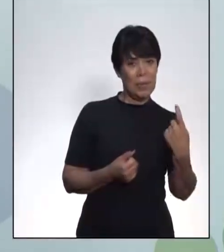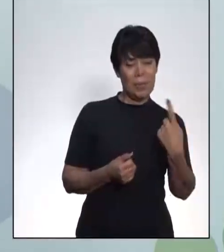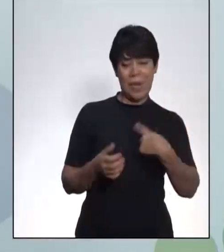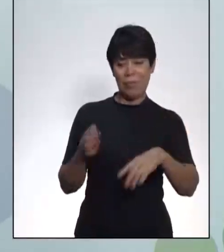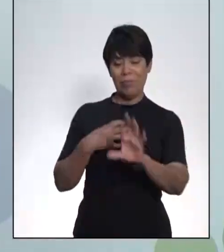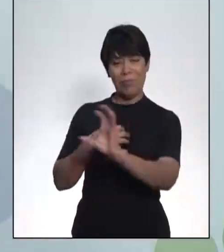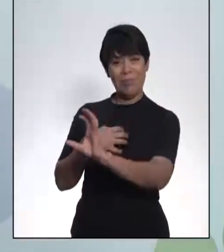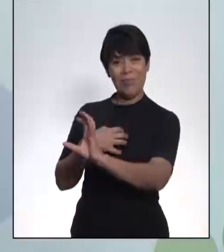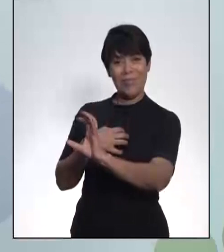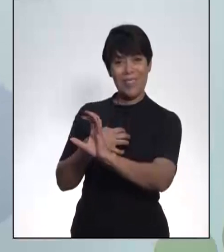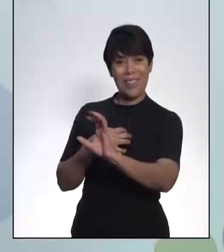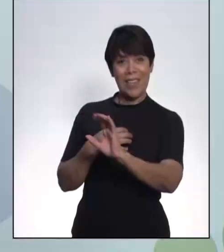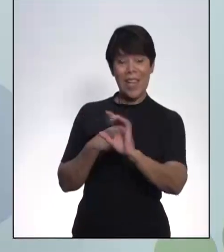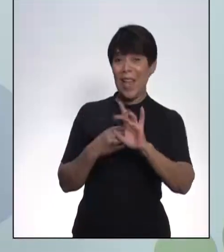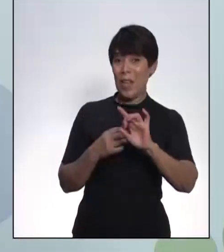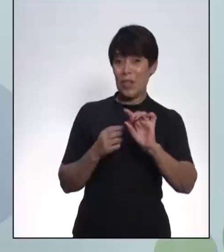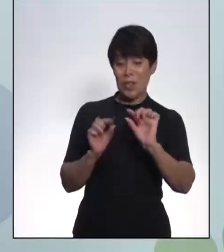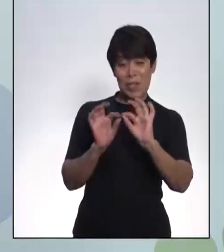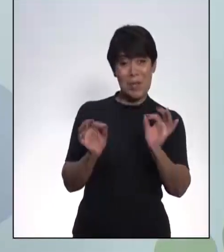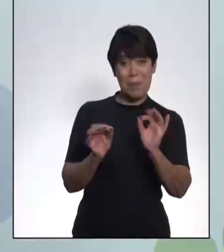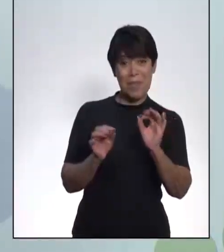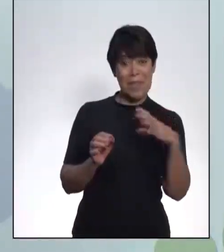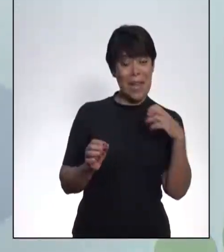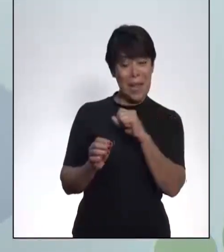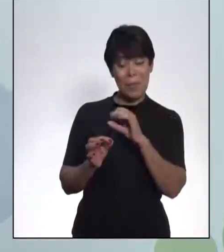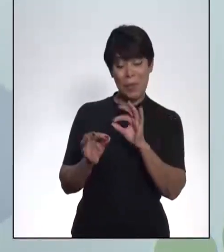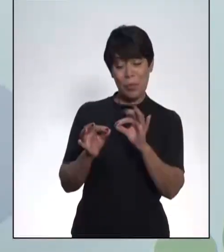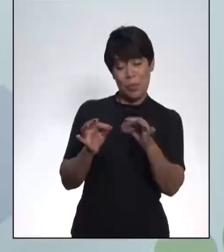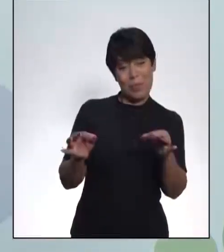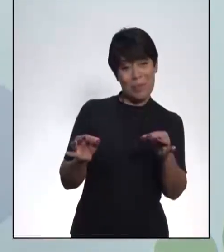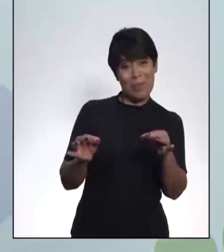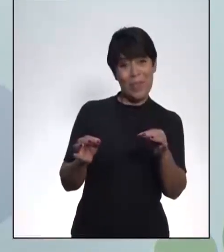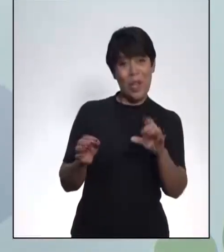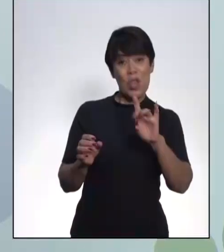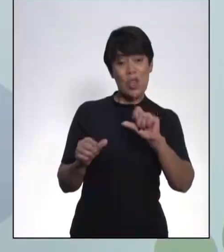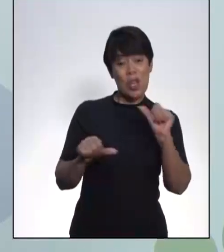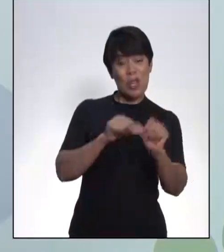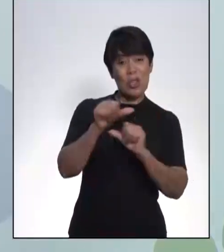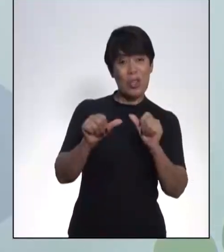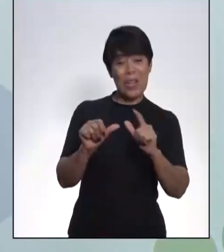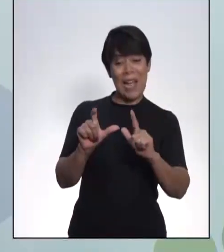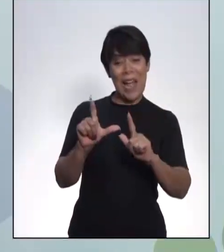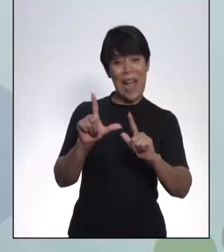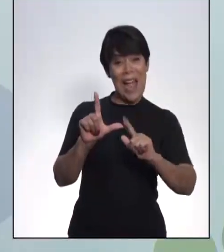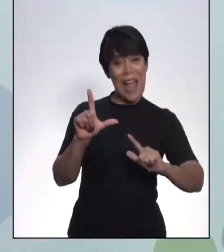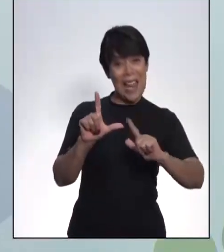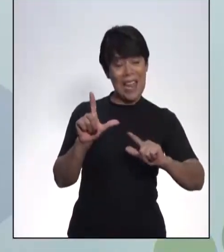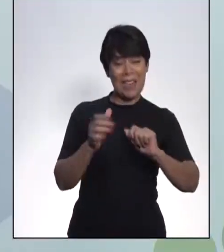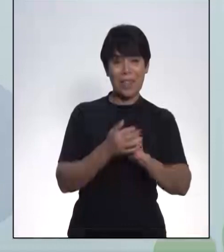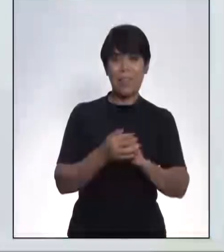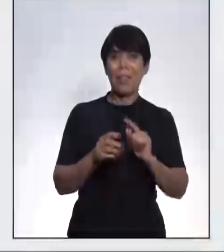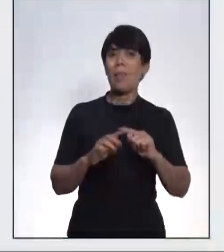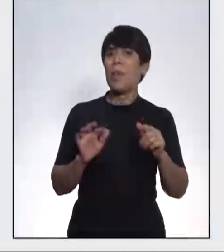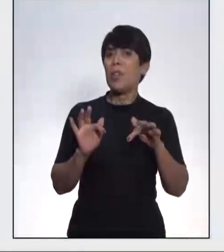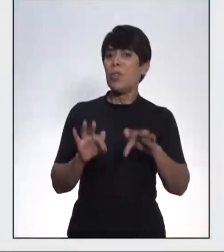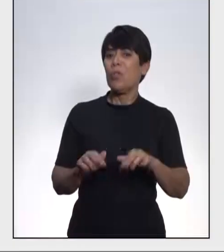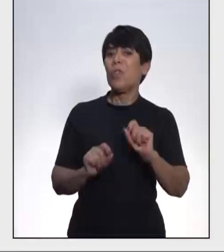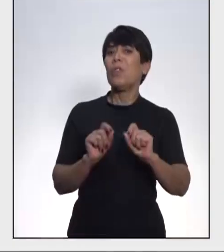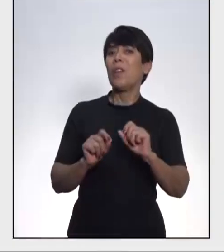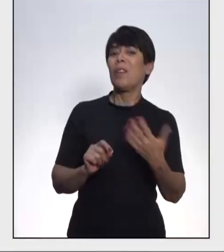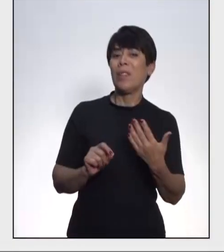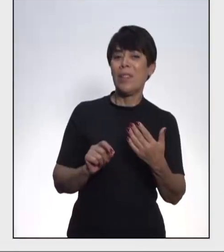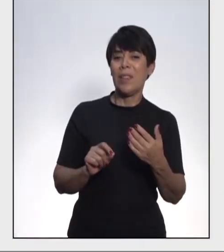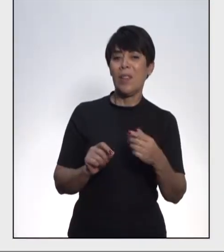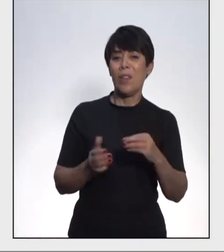de ir em encontro ao outro, é dar um passo. Um passo tão pequeno quanto trocar uma letra. Tá, Marcelo, tá. Mas lá no final, o que aconteceu? Falhou a